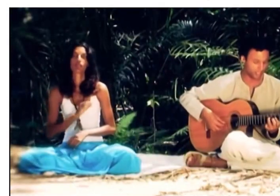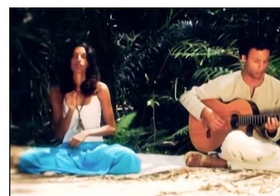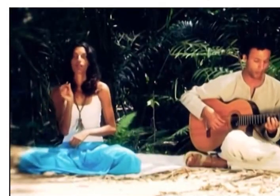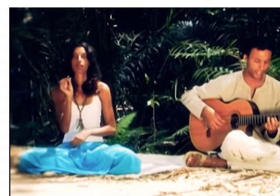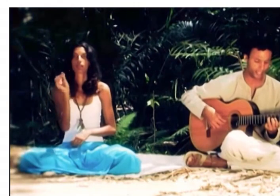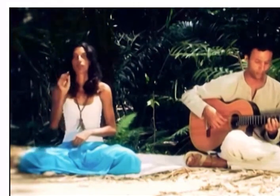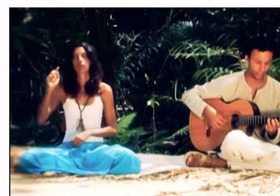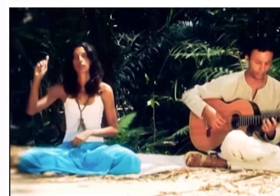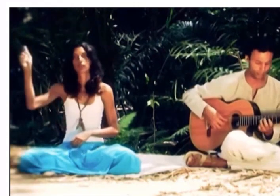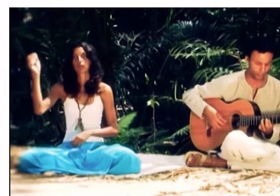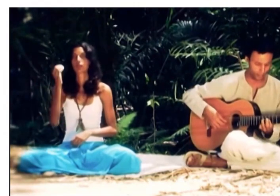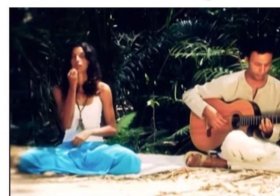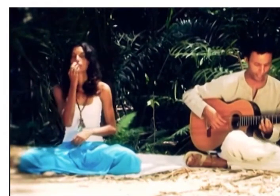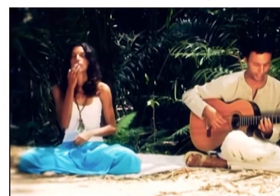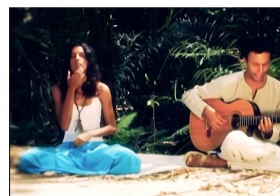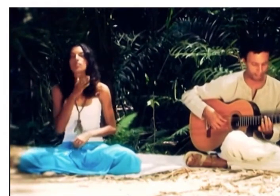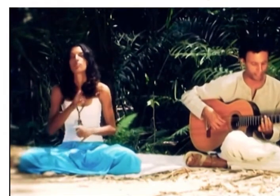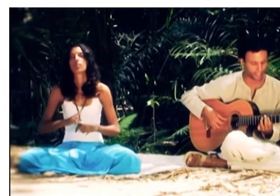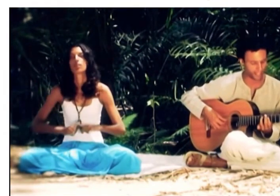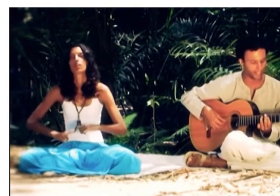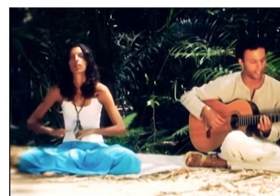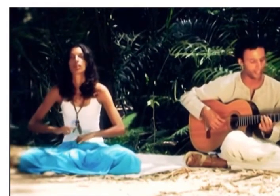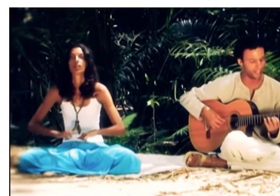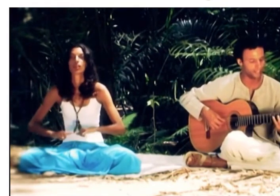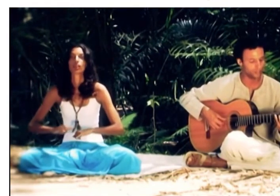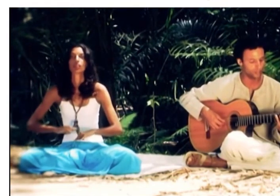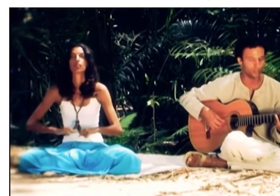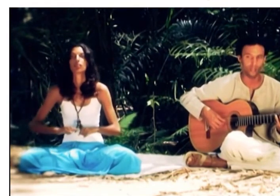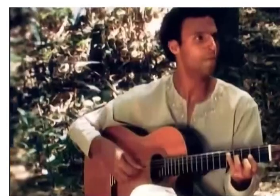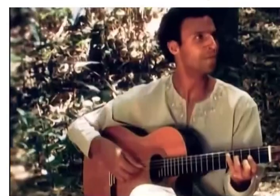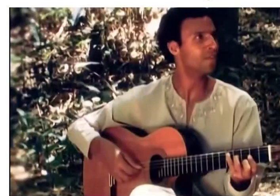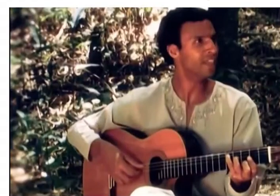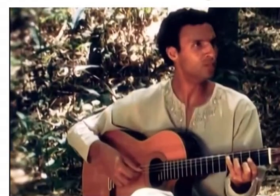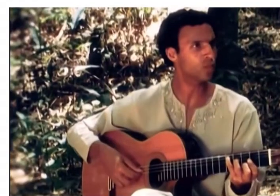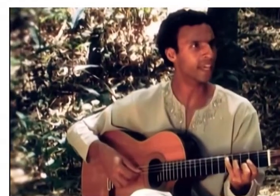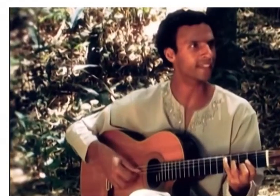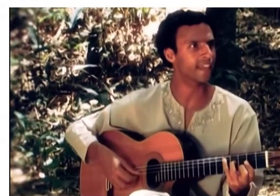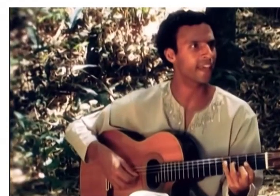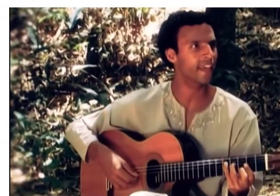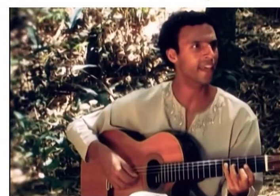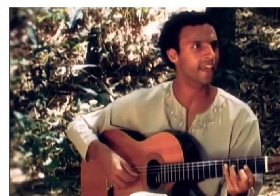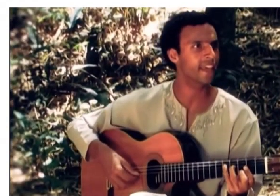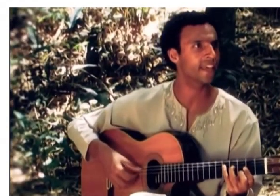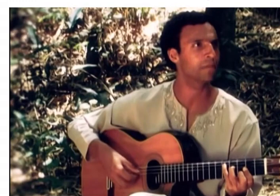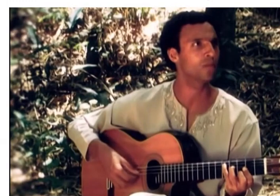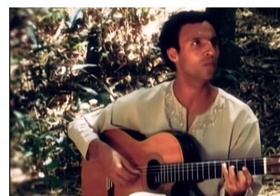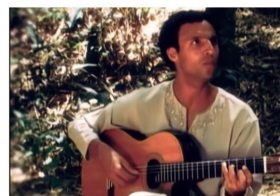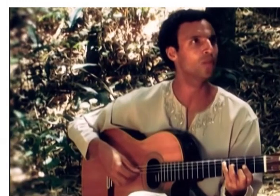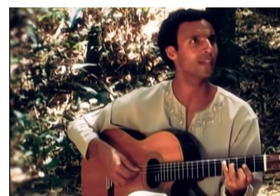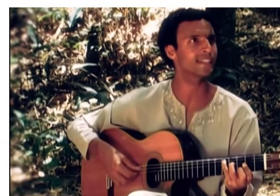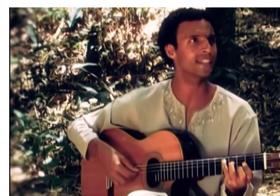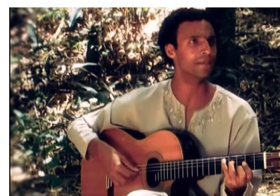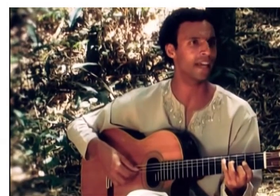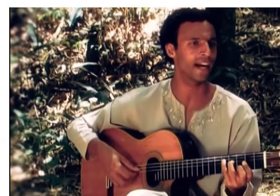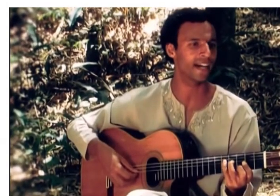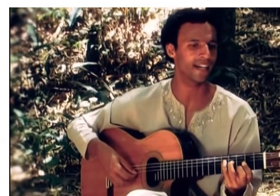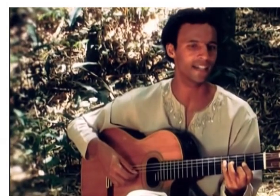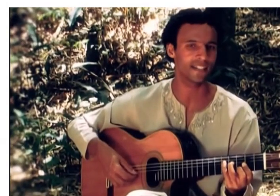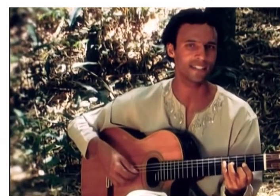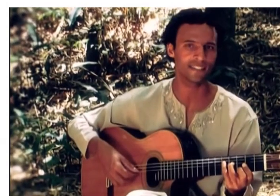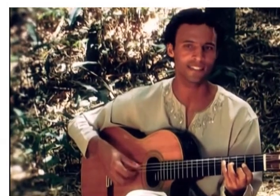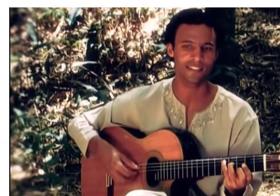coração é grande E foi bem semeado Vindo que a terra é boa É